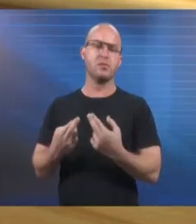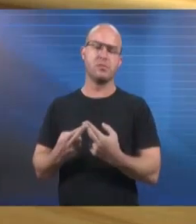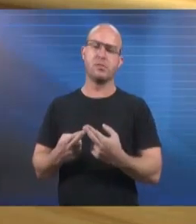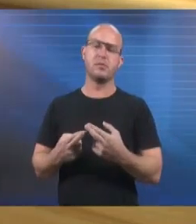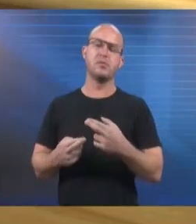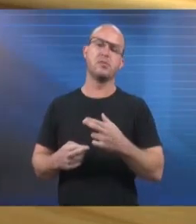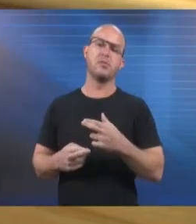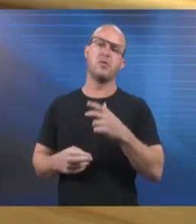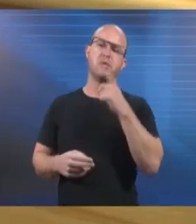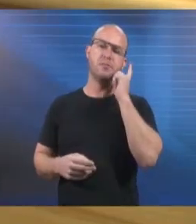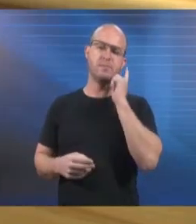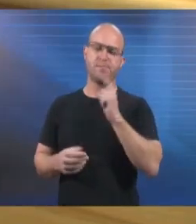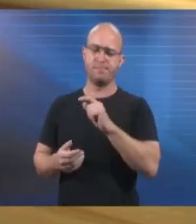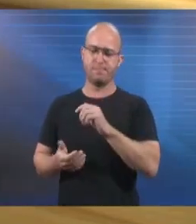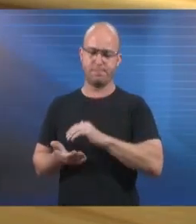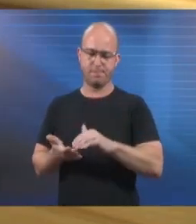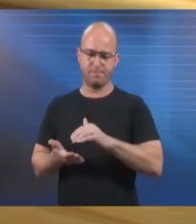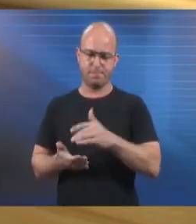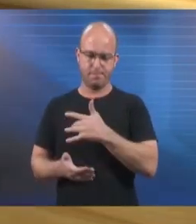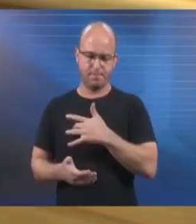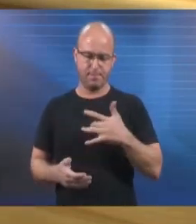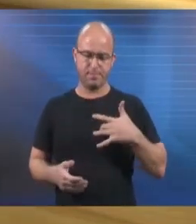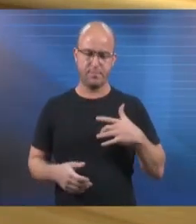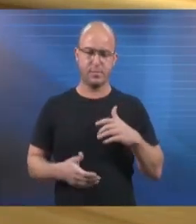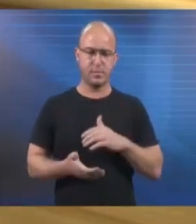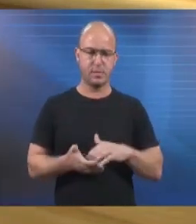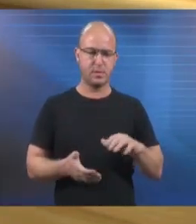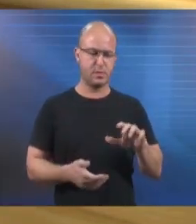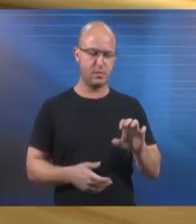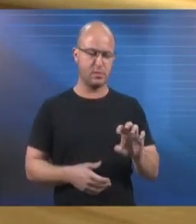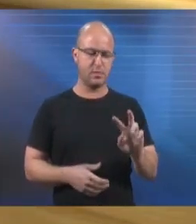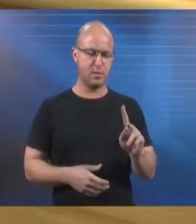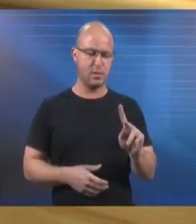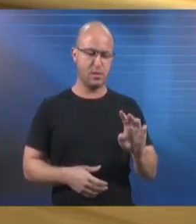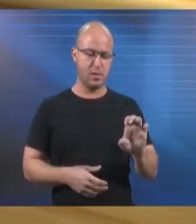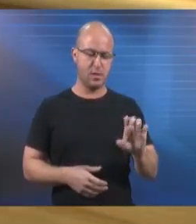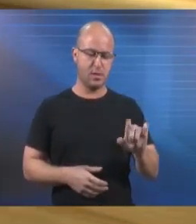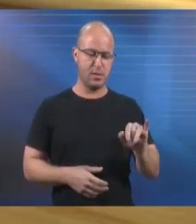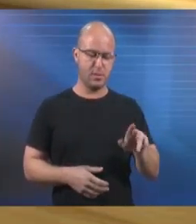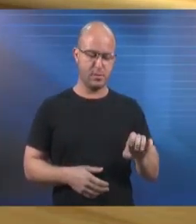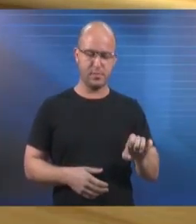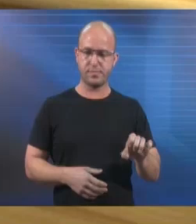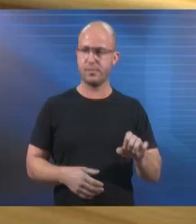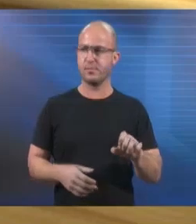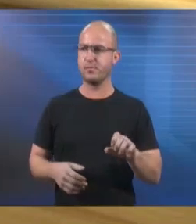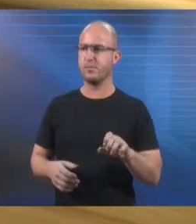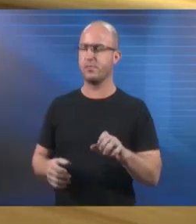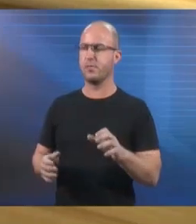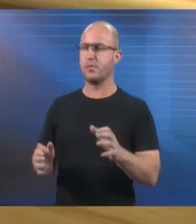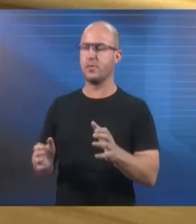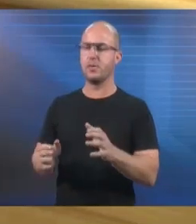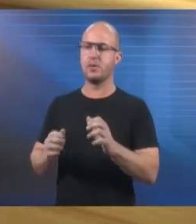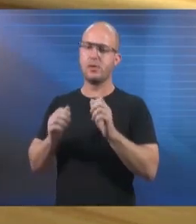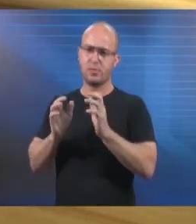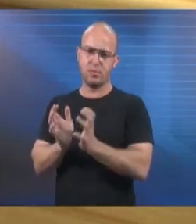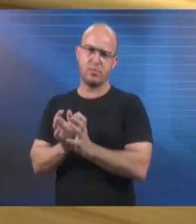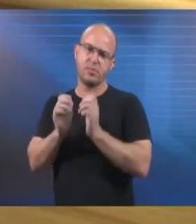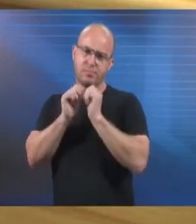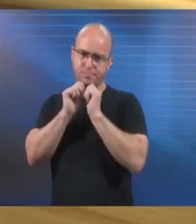Secretaria de Saúde com a secretária Leane e com eh um corpo lá de